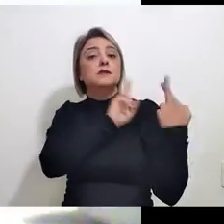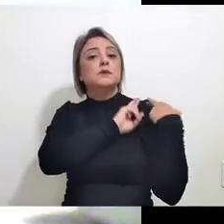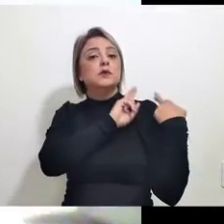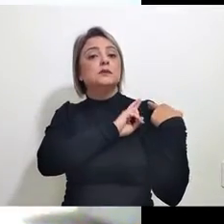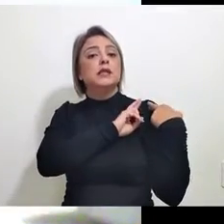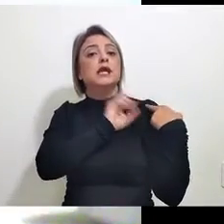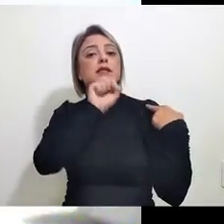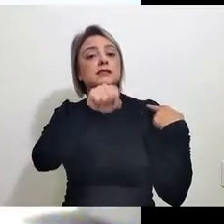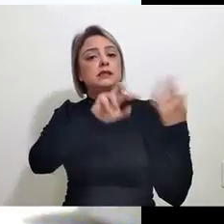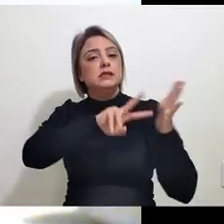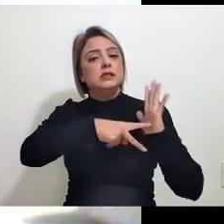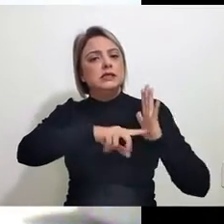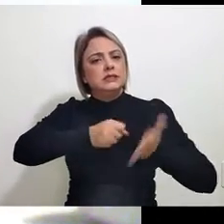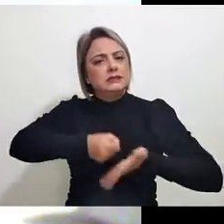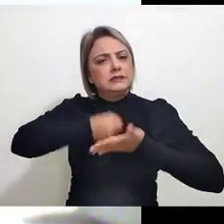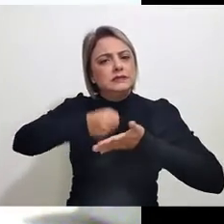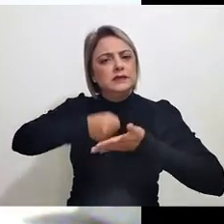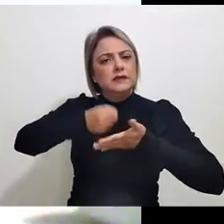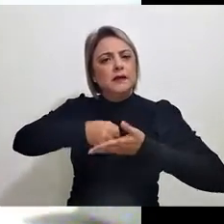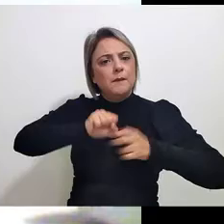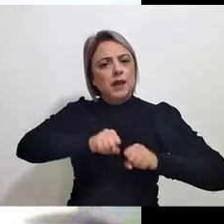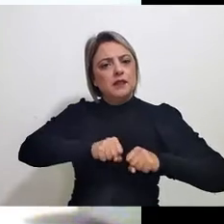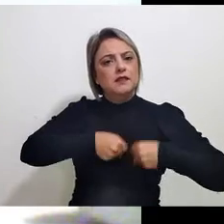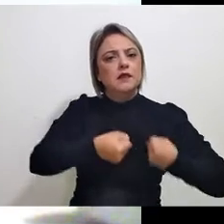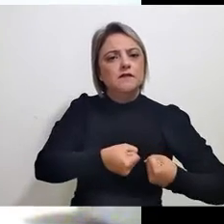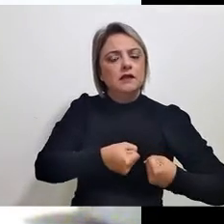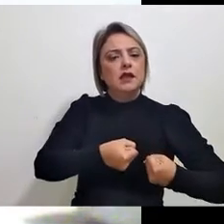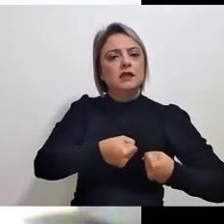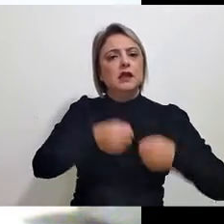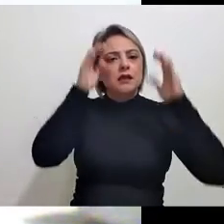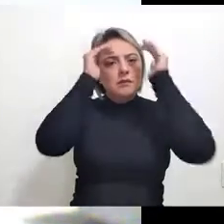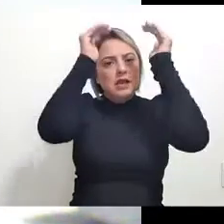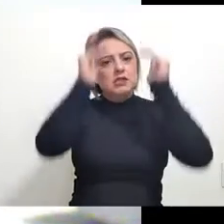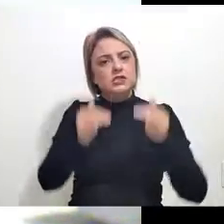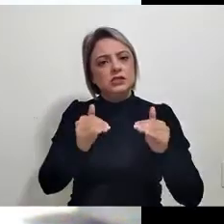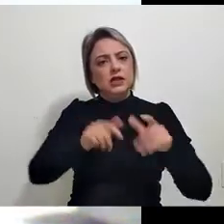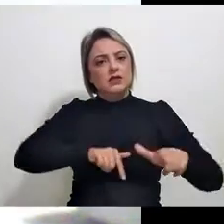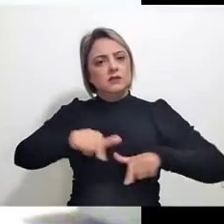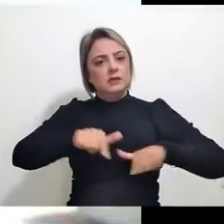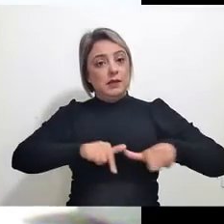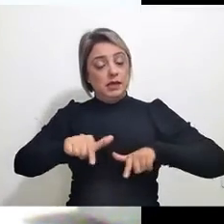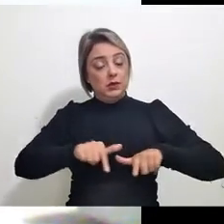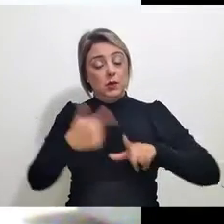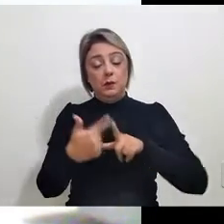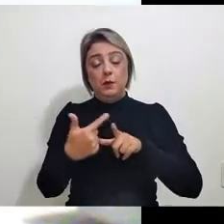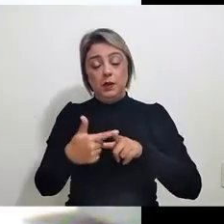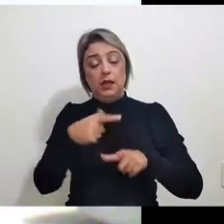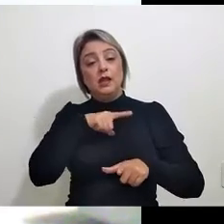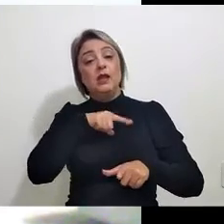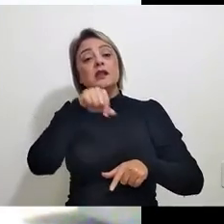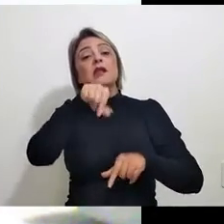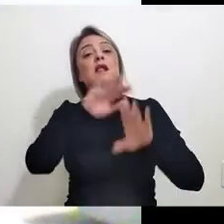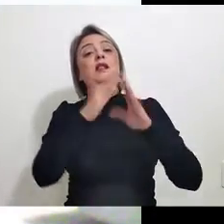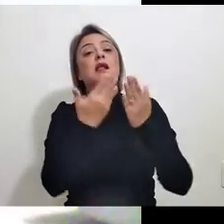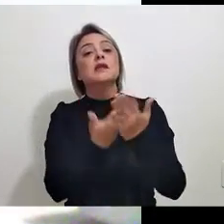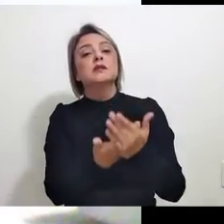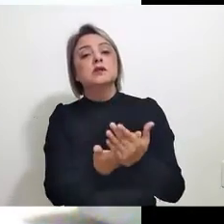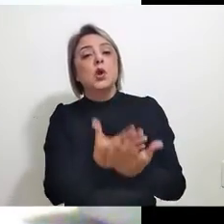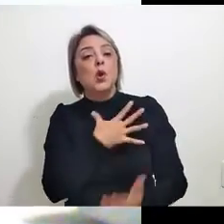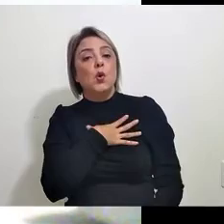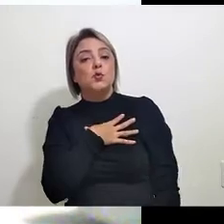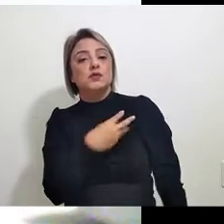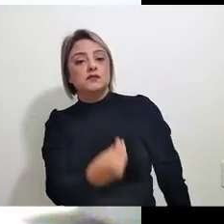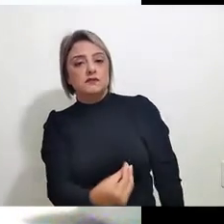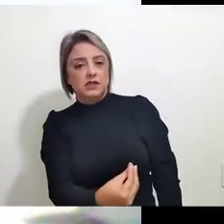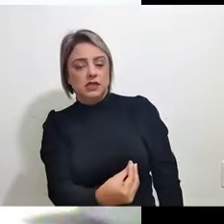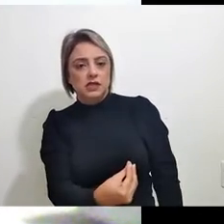participando também dessa rede de apoio, é assim que nos colocamos. É nessa lógica que